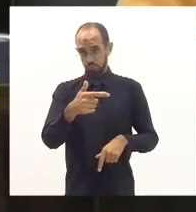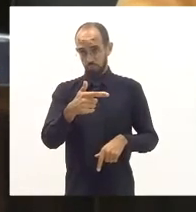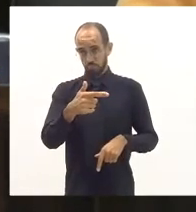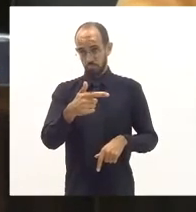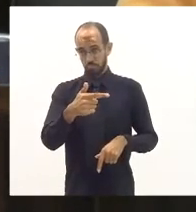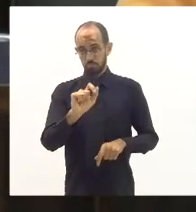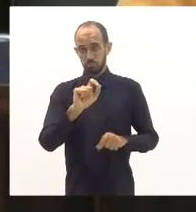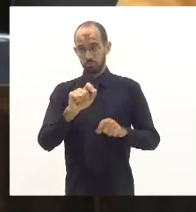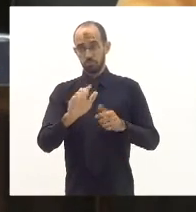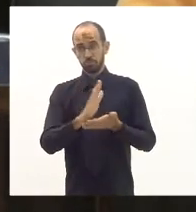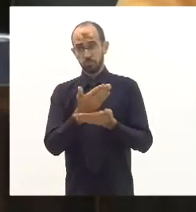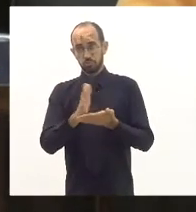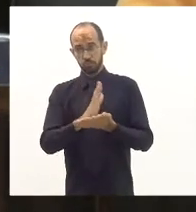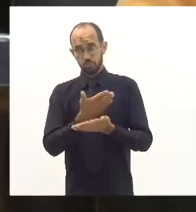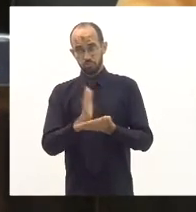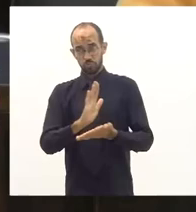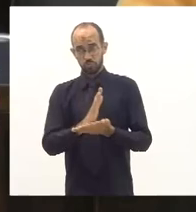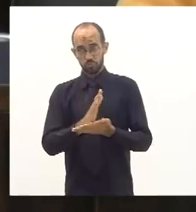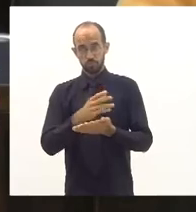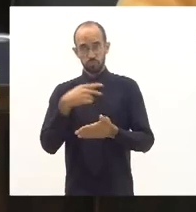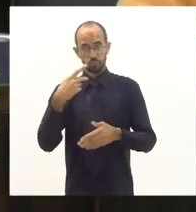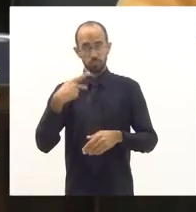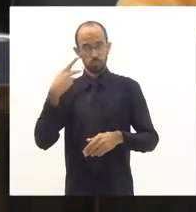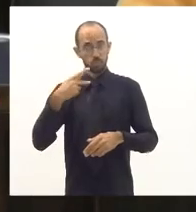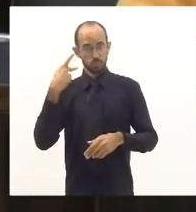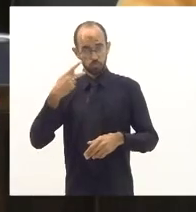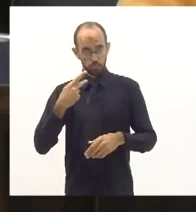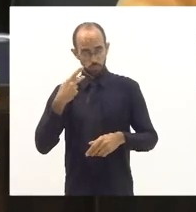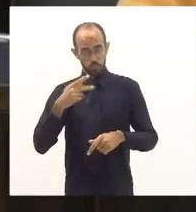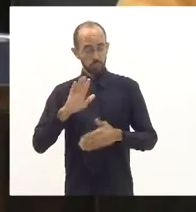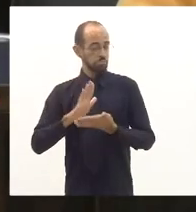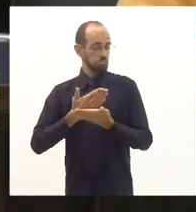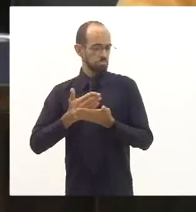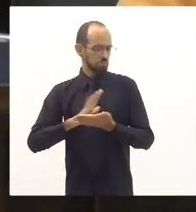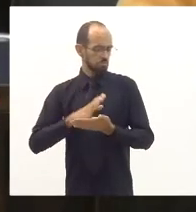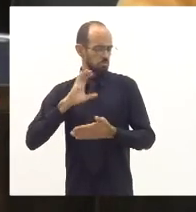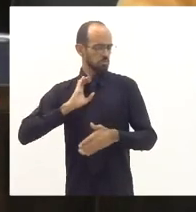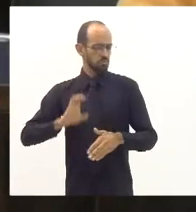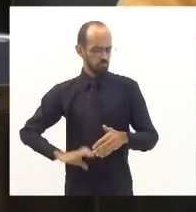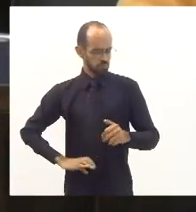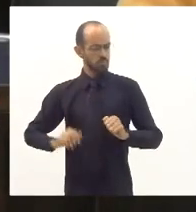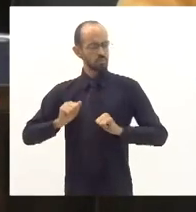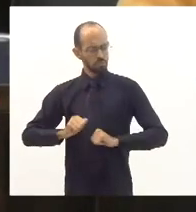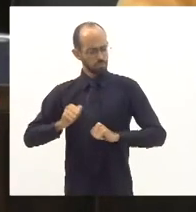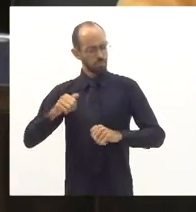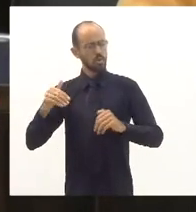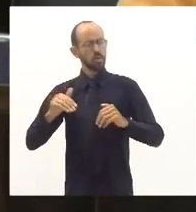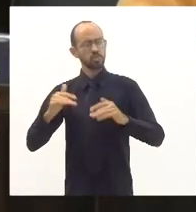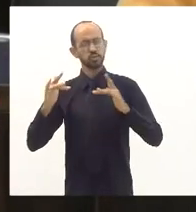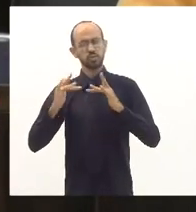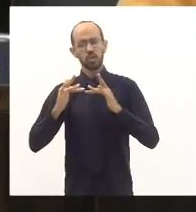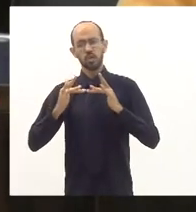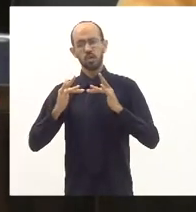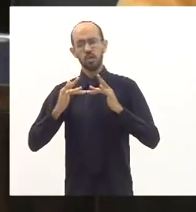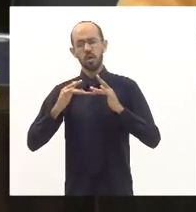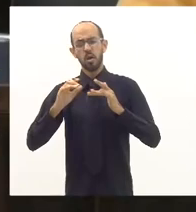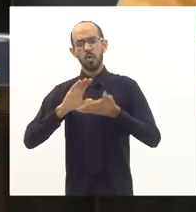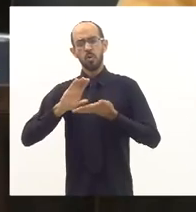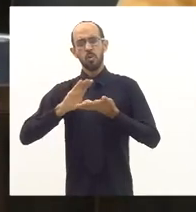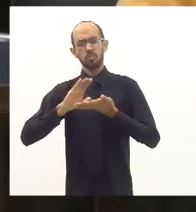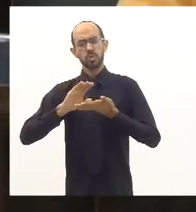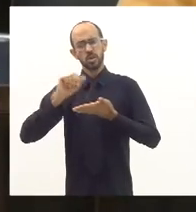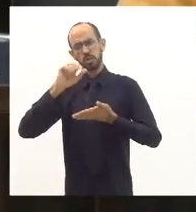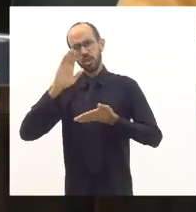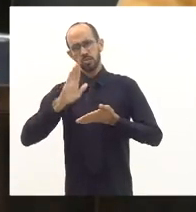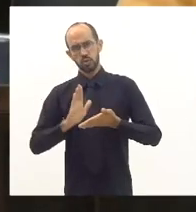por alguns promotores ou procuradores, qualquer cidadão pode acionar o Conselho, entendo eu, o Conselho Nacional. Mas,